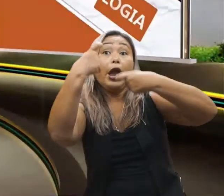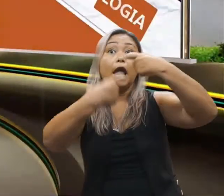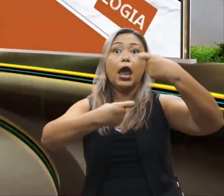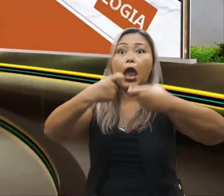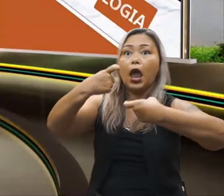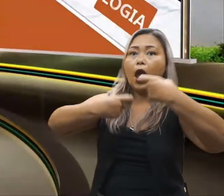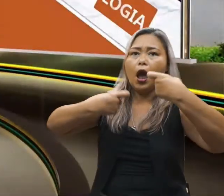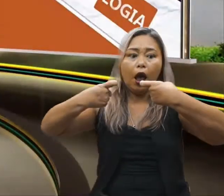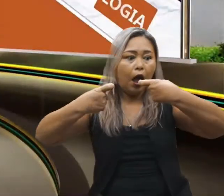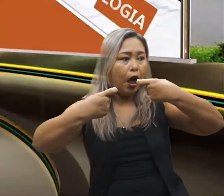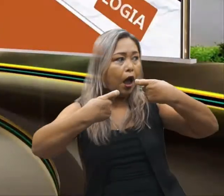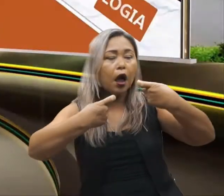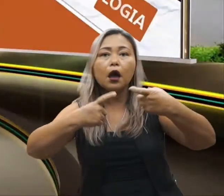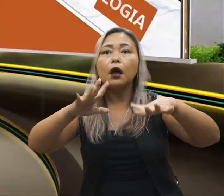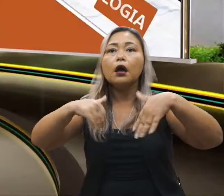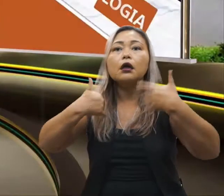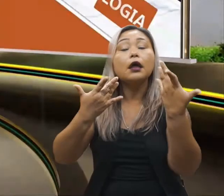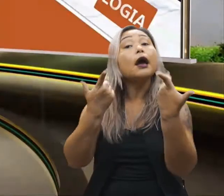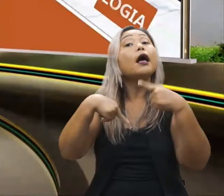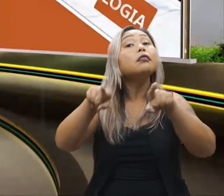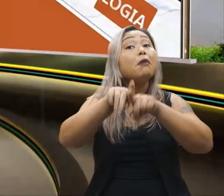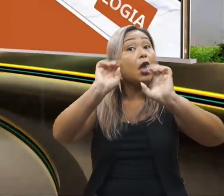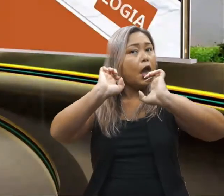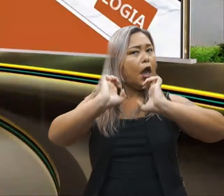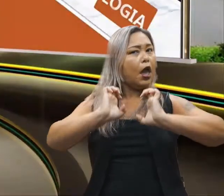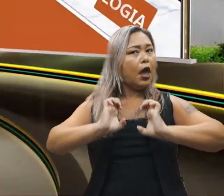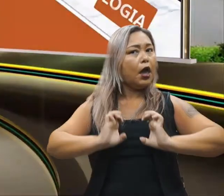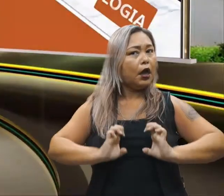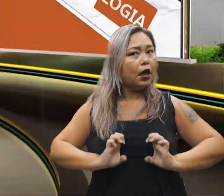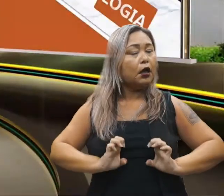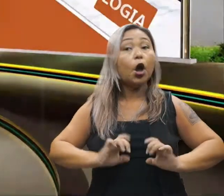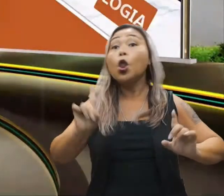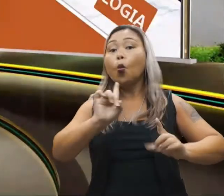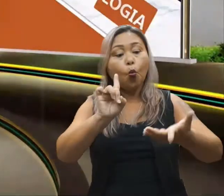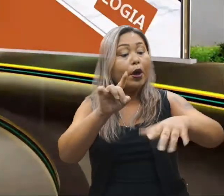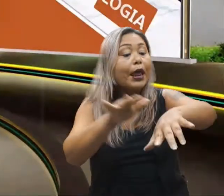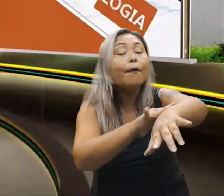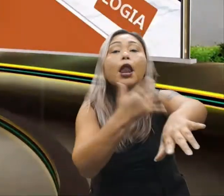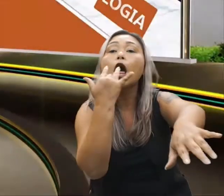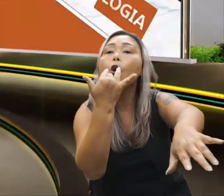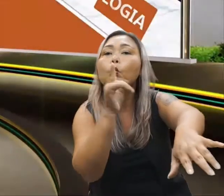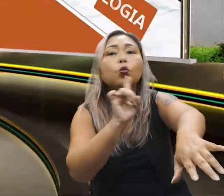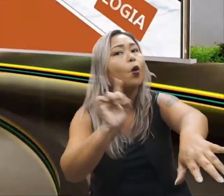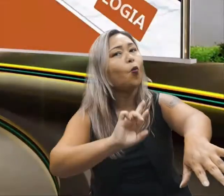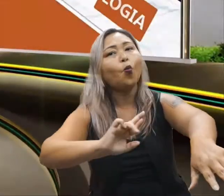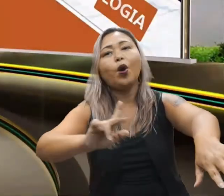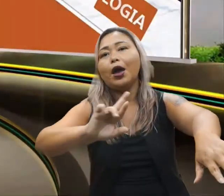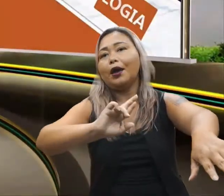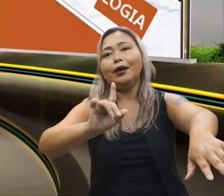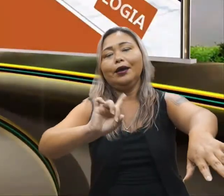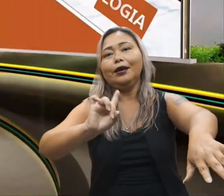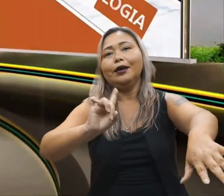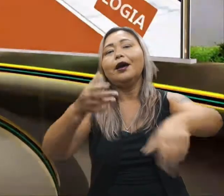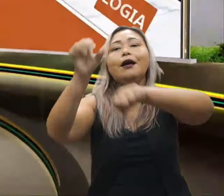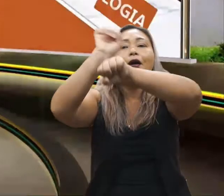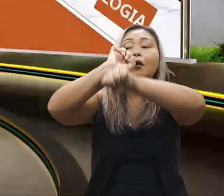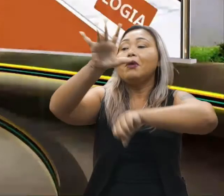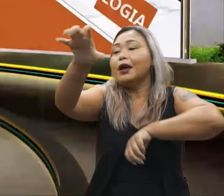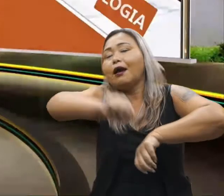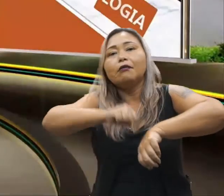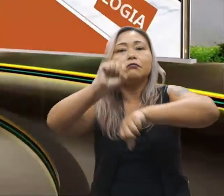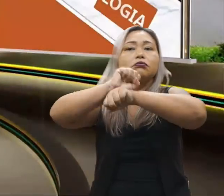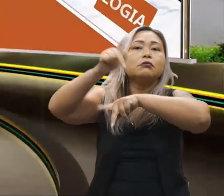por uma questão étnica e não exatamente pela cor da pele da pessoa. Então, um povo escravizava outro